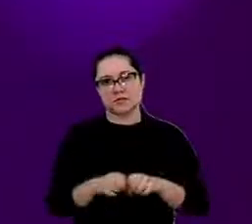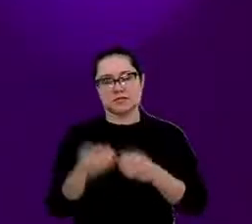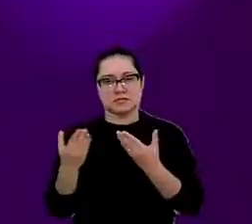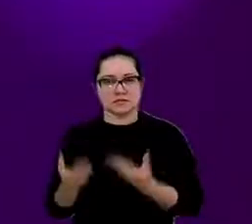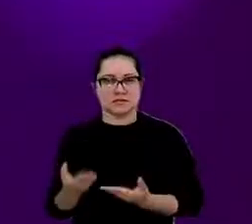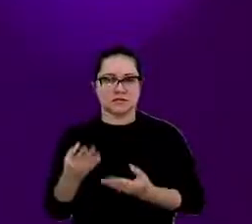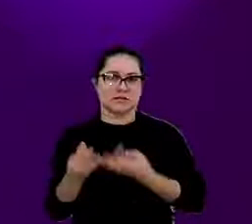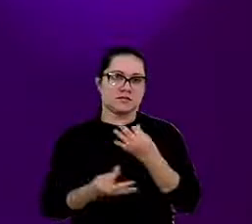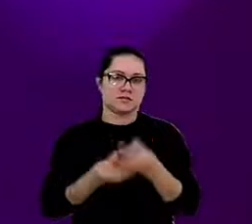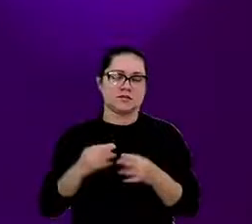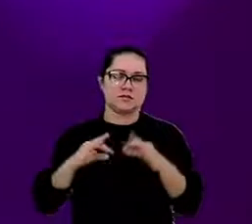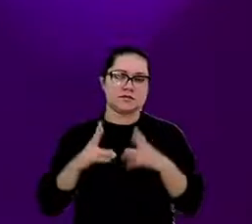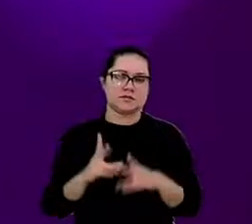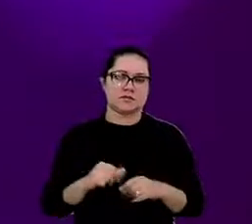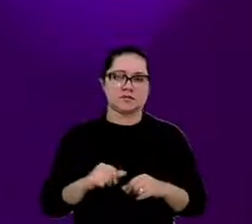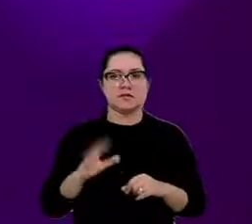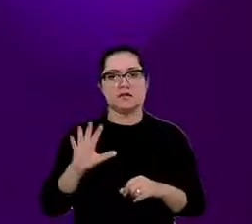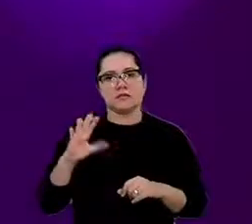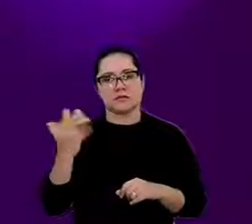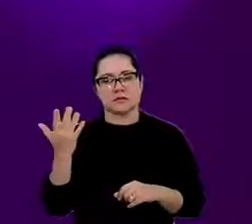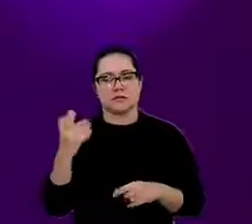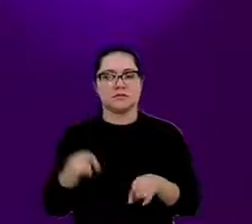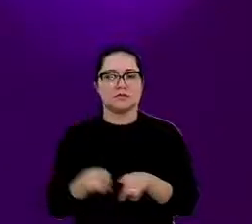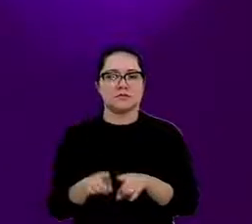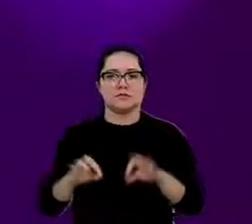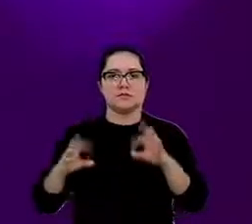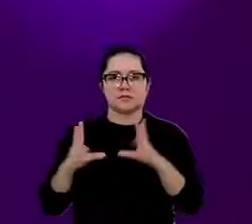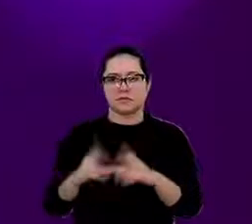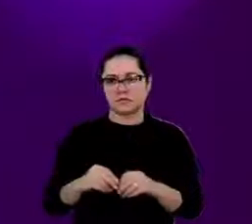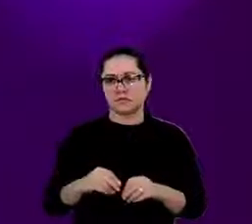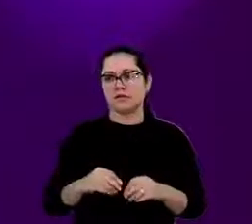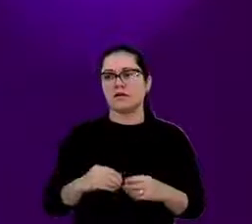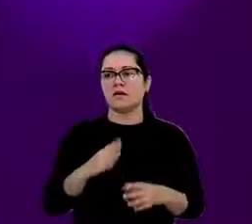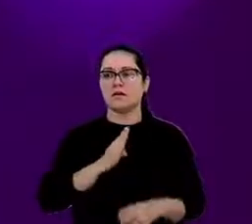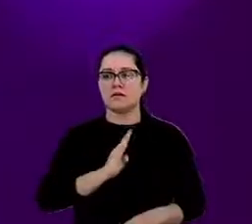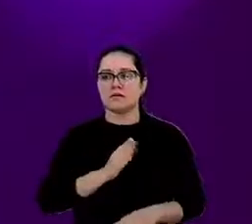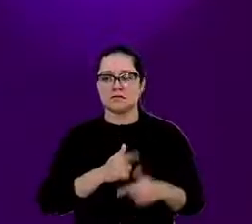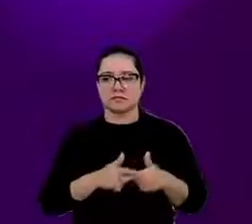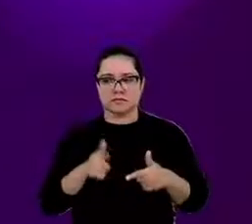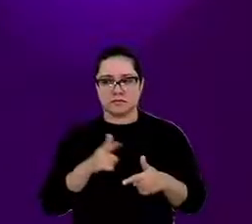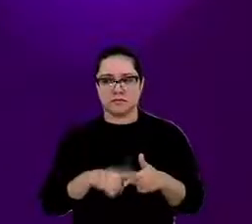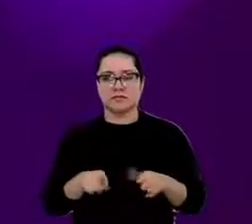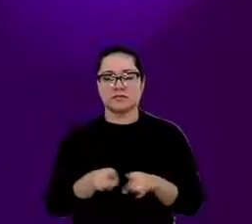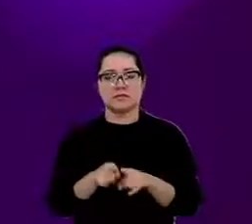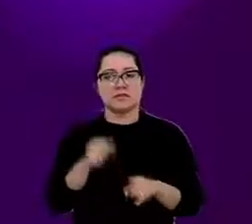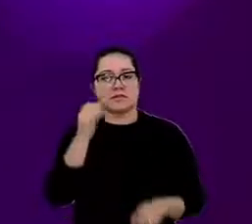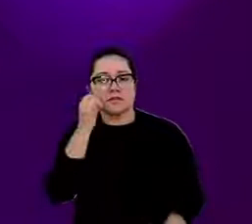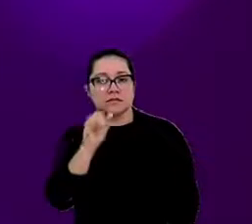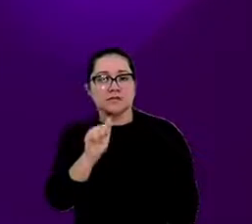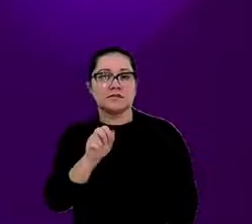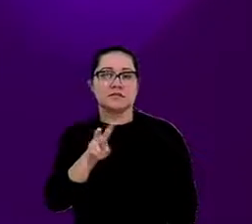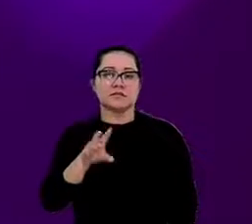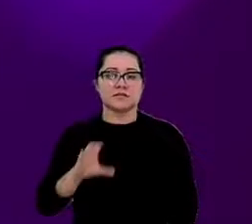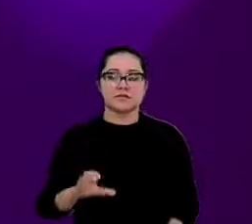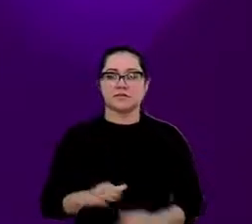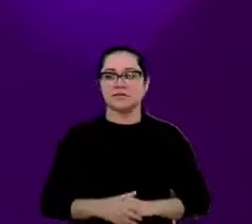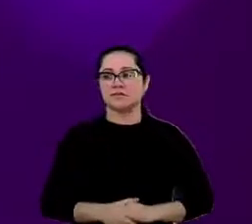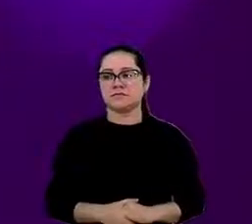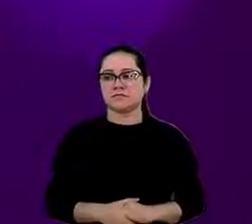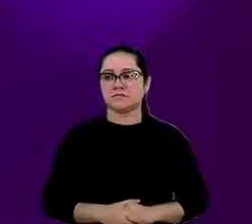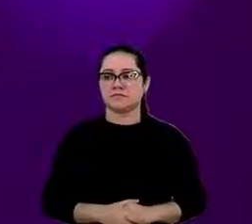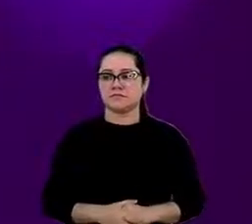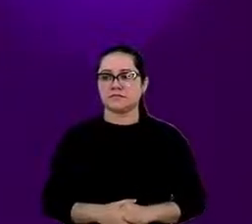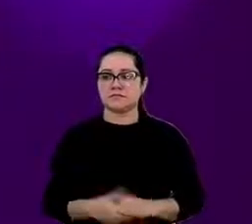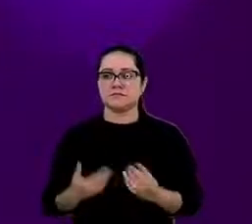defeitos congênitos, terapia valvar, insuficiência cardíaca e prevenção de AVC. Em relação à TAV, ao longo desses 20